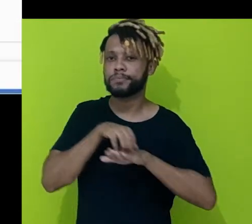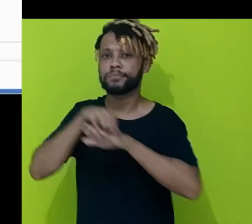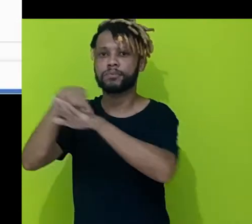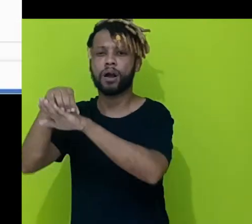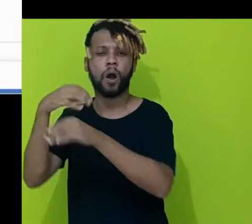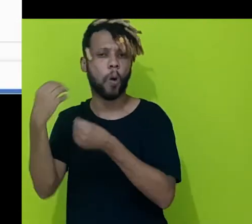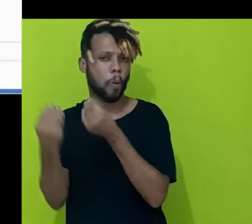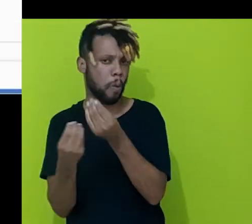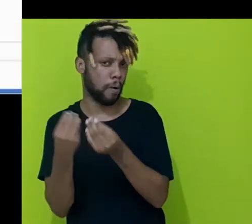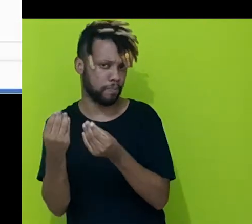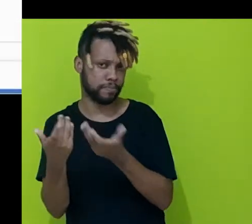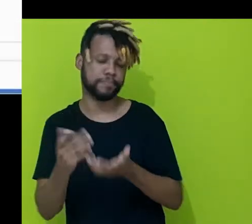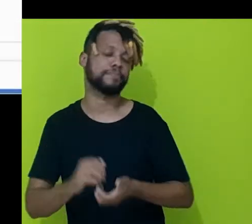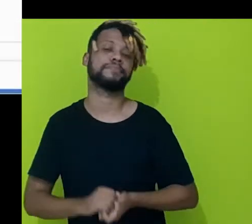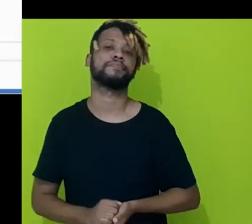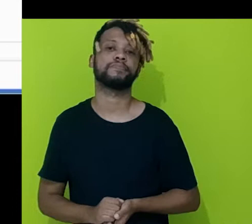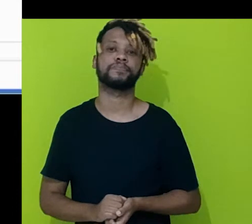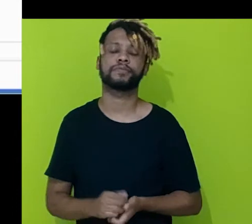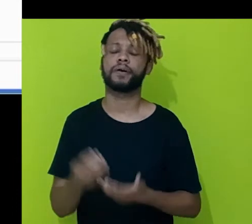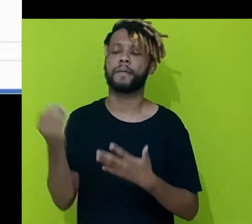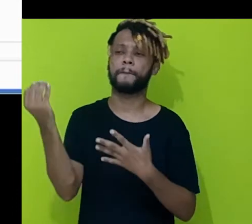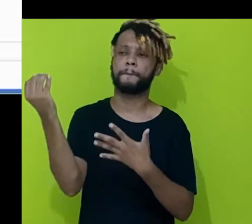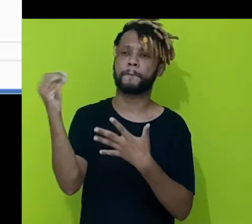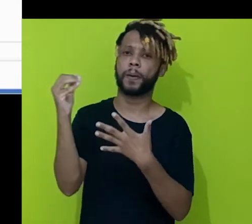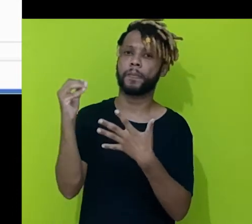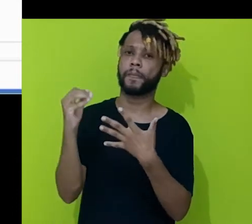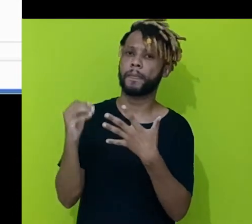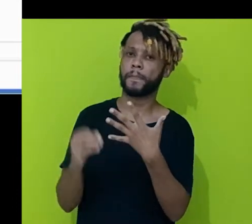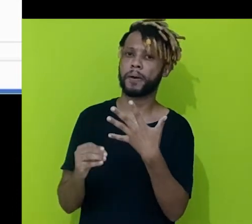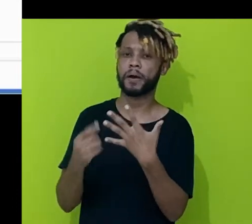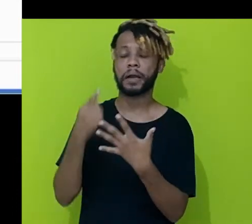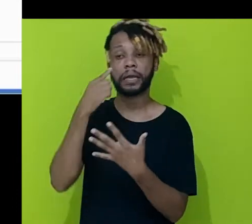Onde você vai botar aqui os trechos, ó.